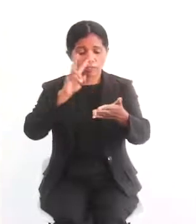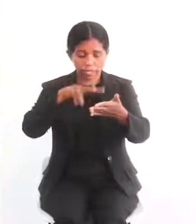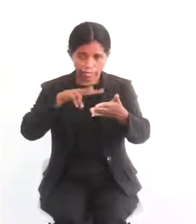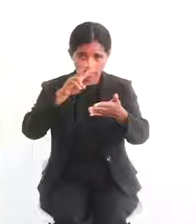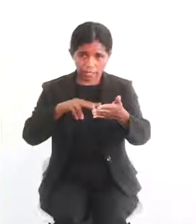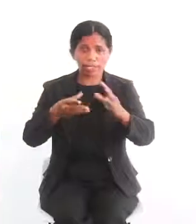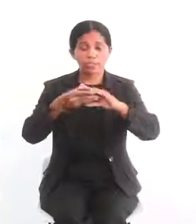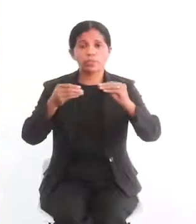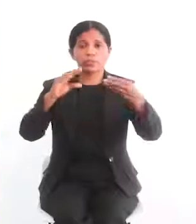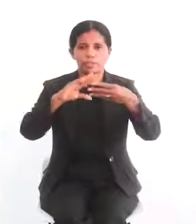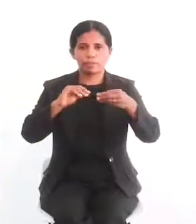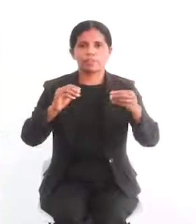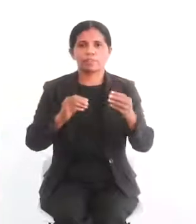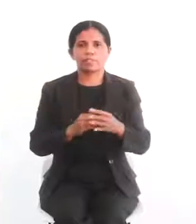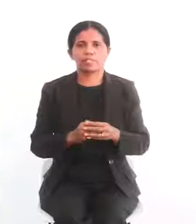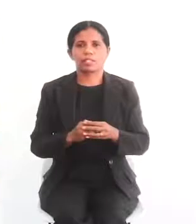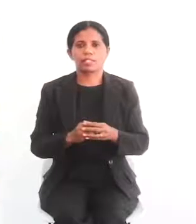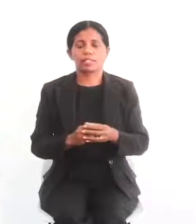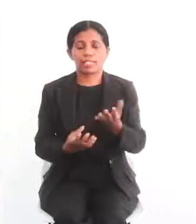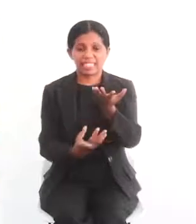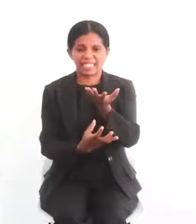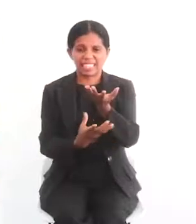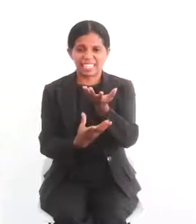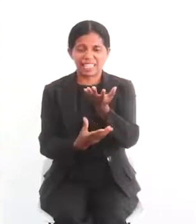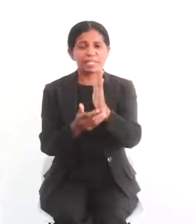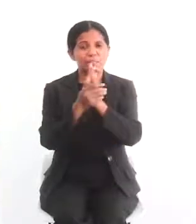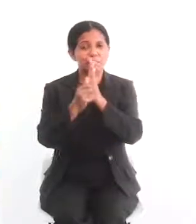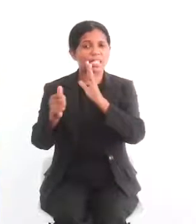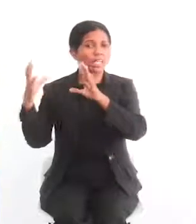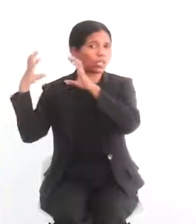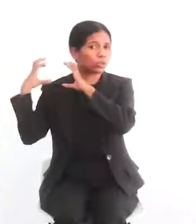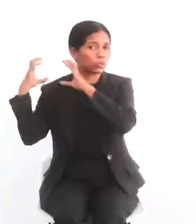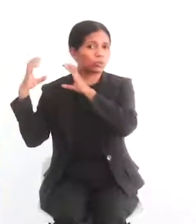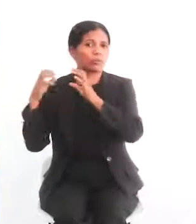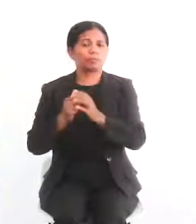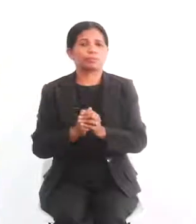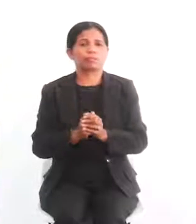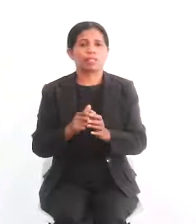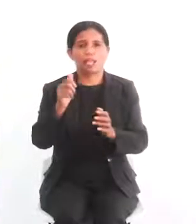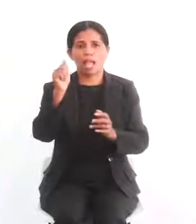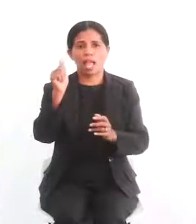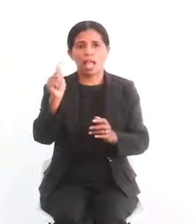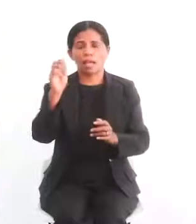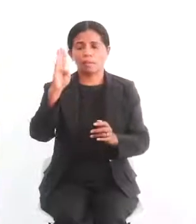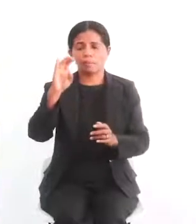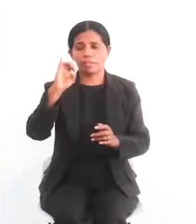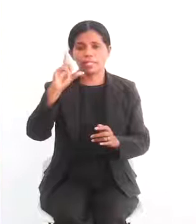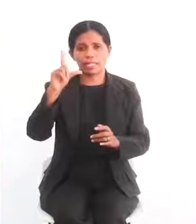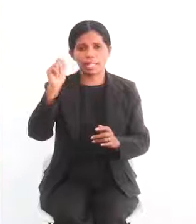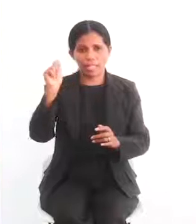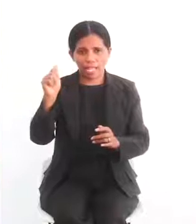texto. Confeccionar óleo de coco. A Abilai tem muitos cocos